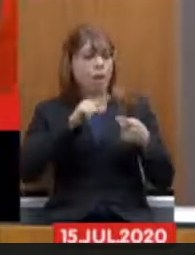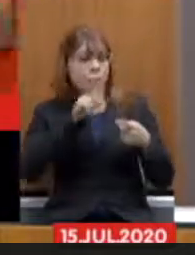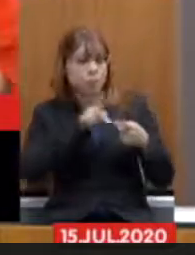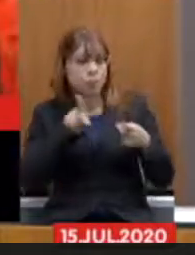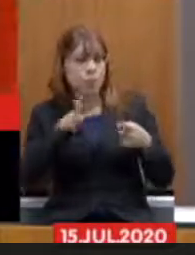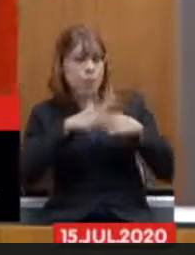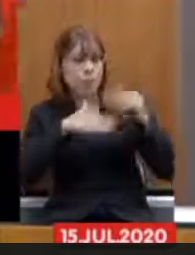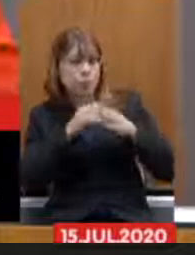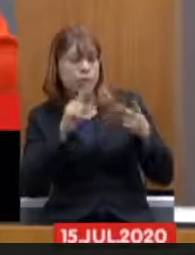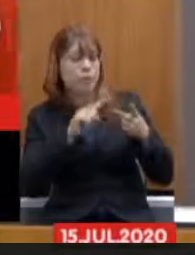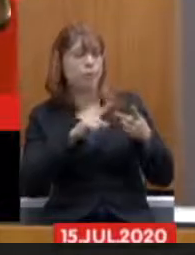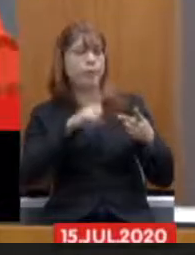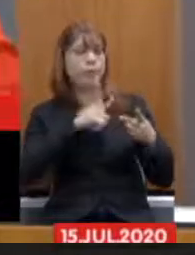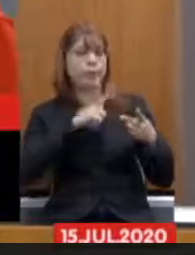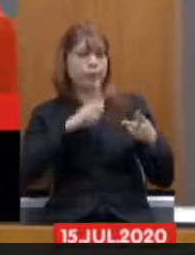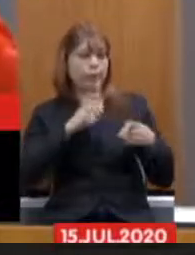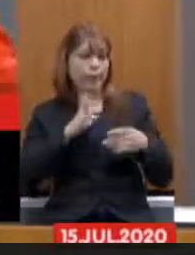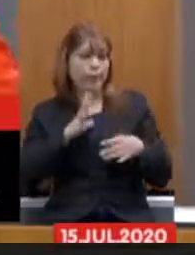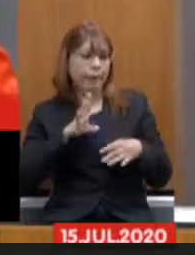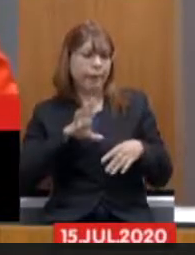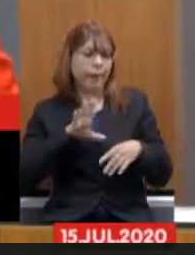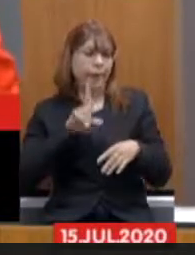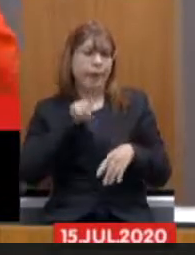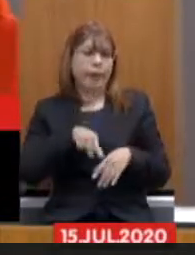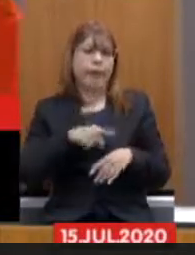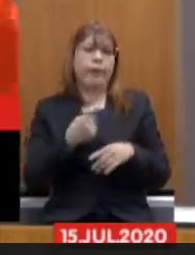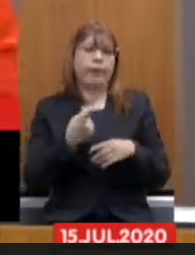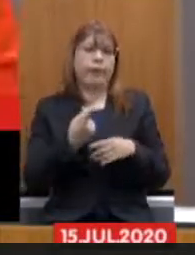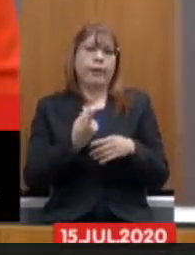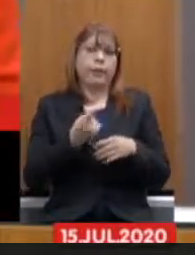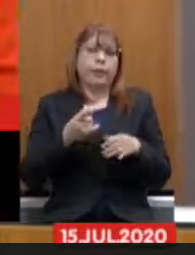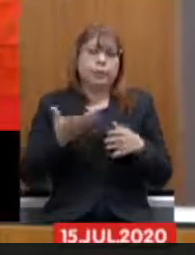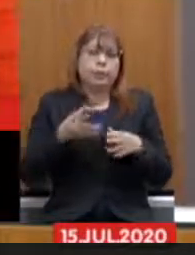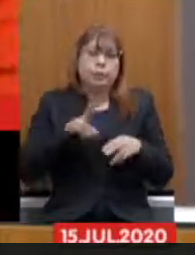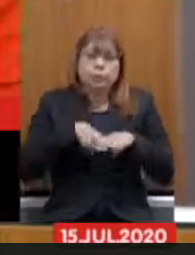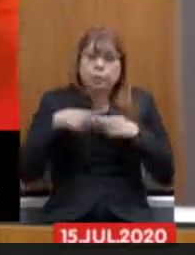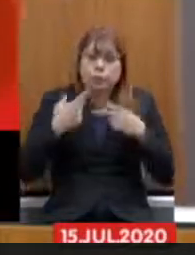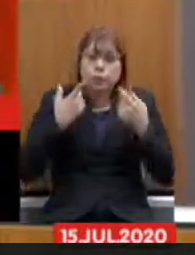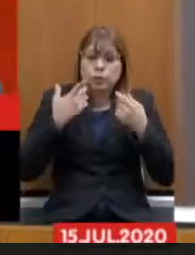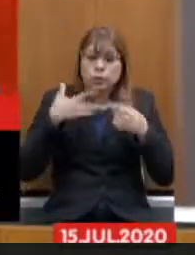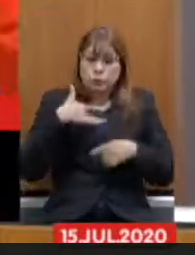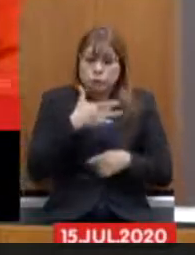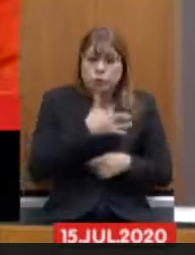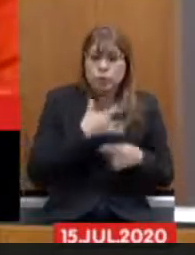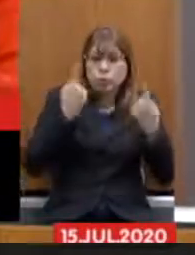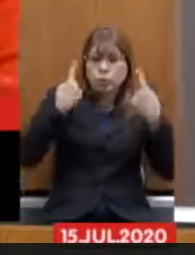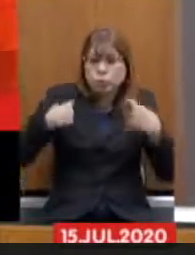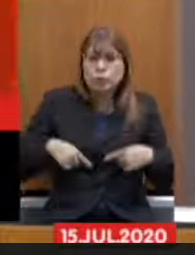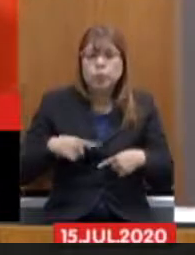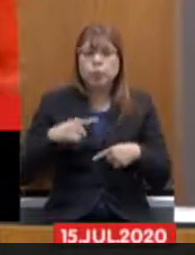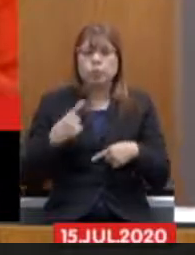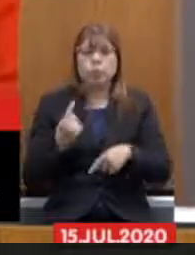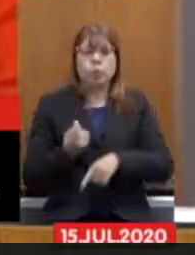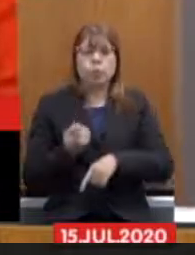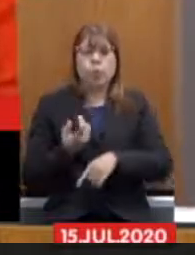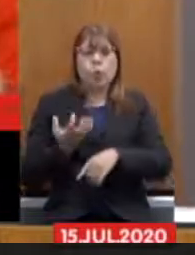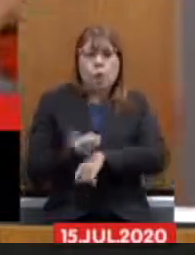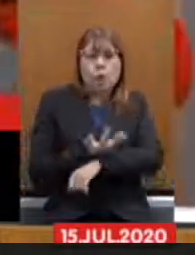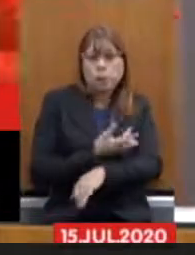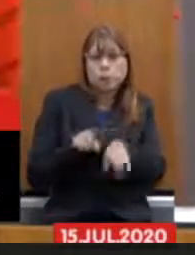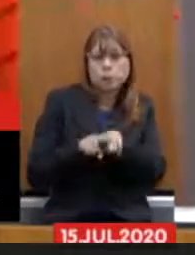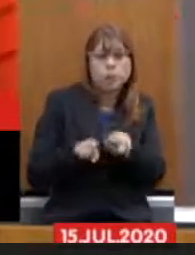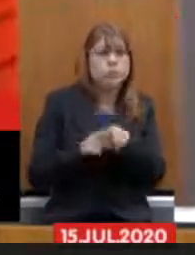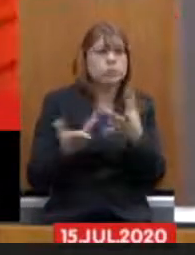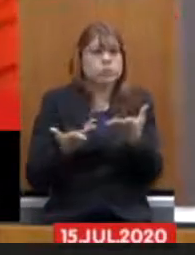que acumula o físico emocional e que portanto a sociedade reconhece esse desgaste